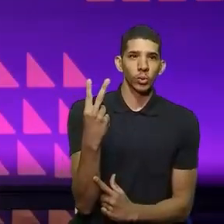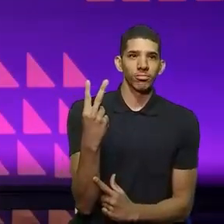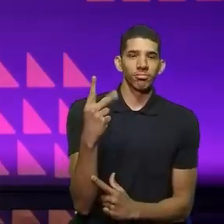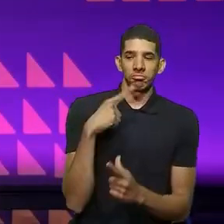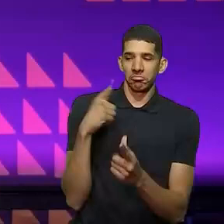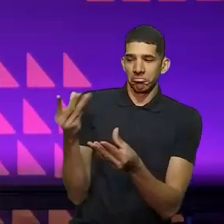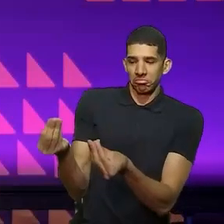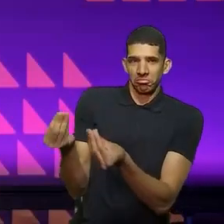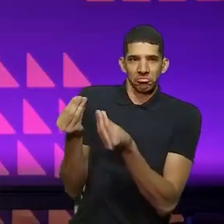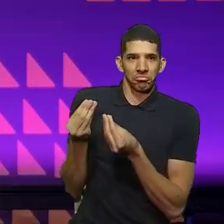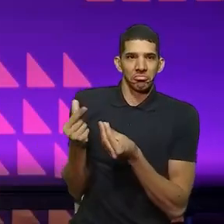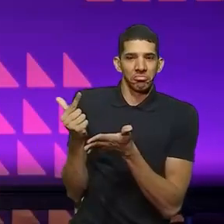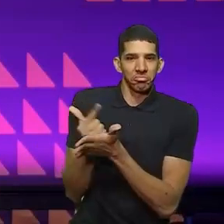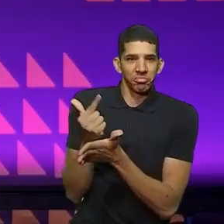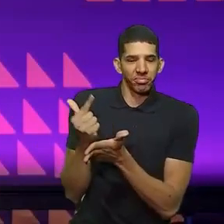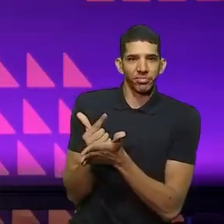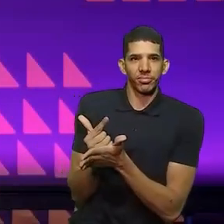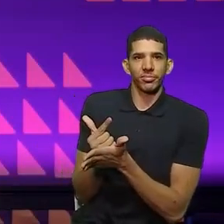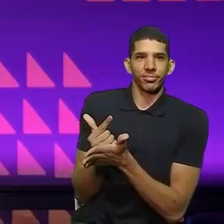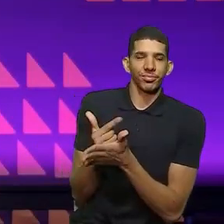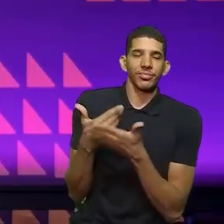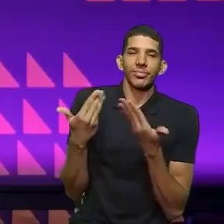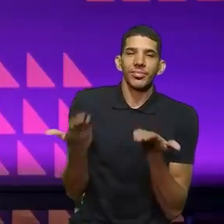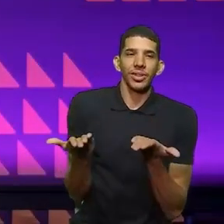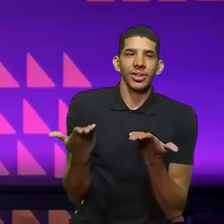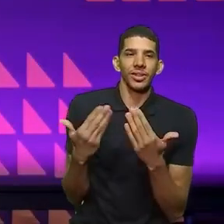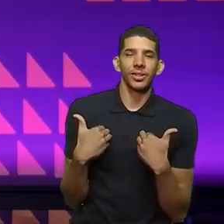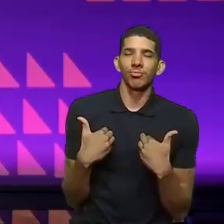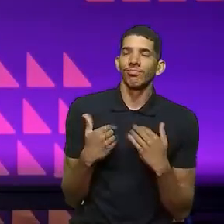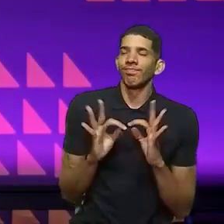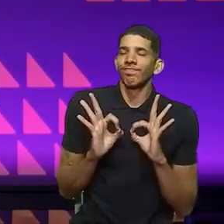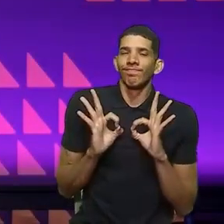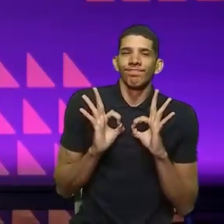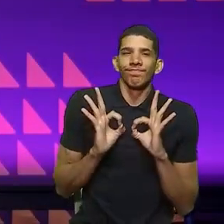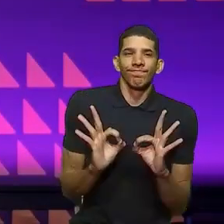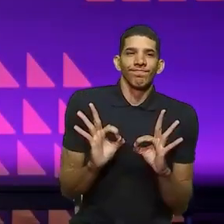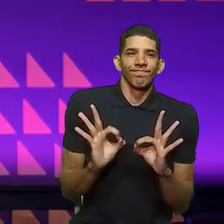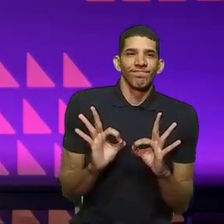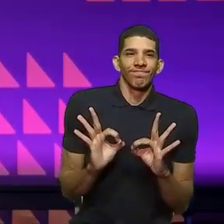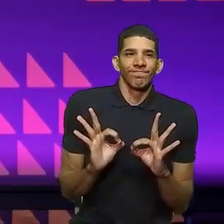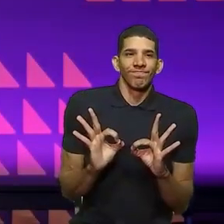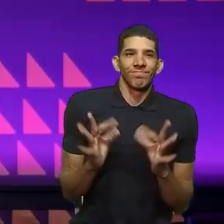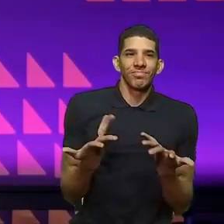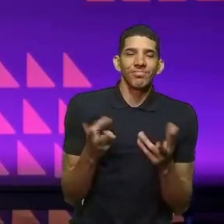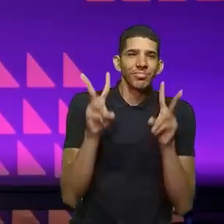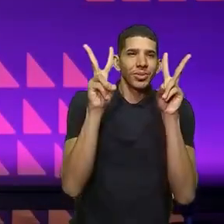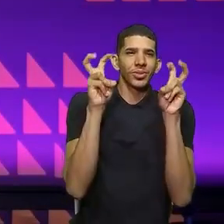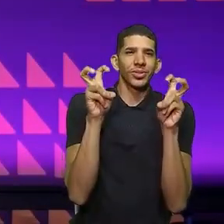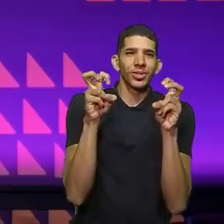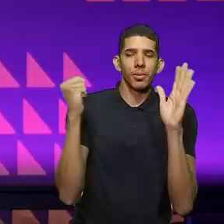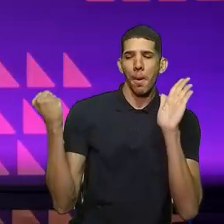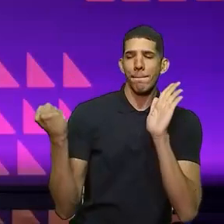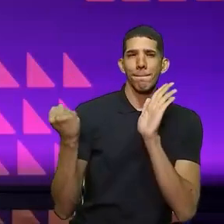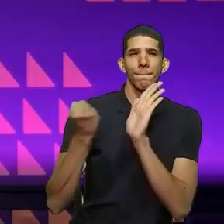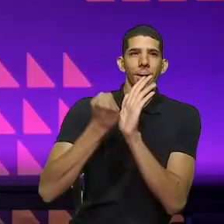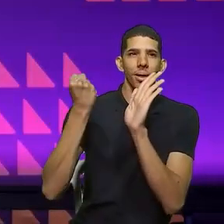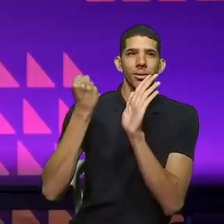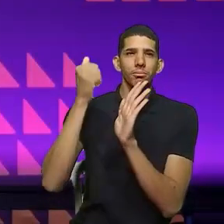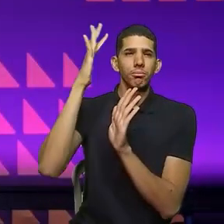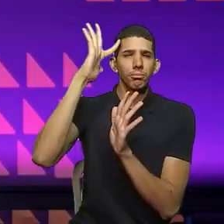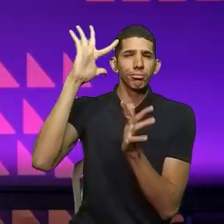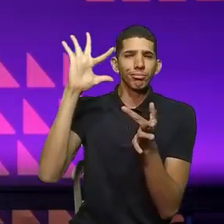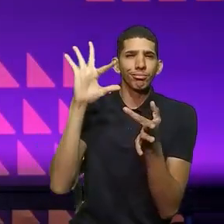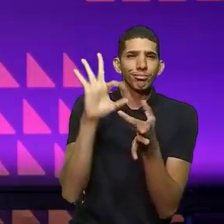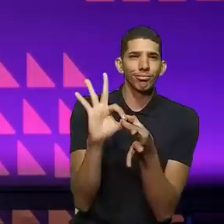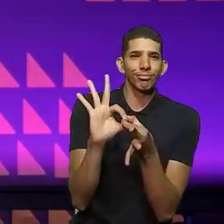mãos de Conceição eram justamente do Becos da Memória, livro que une, que